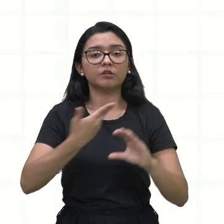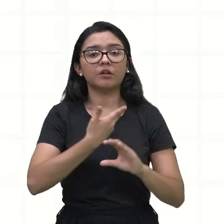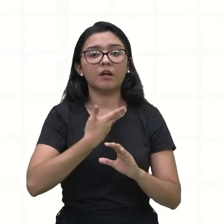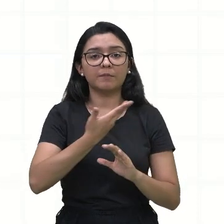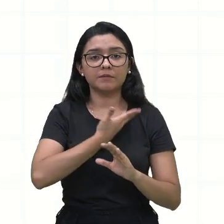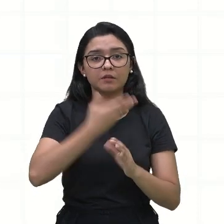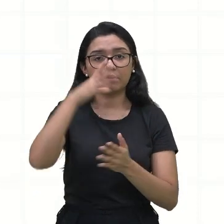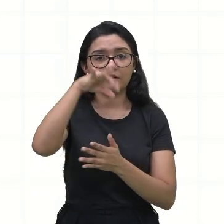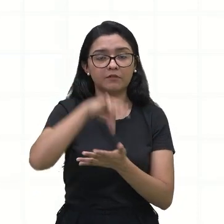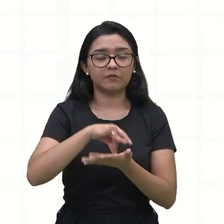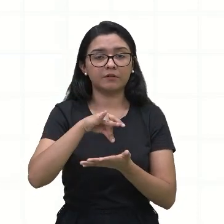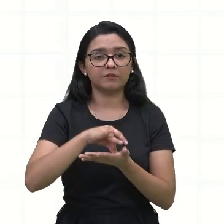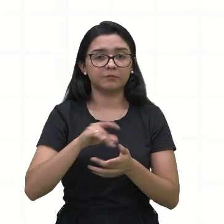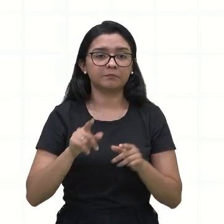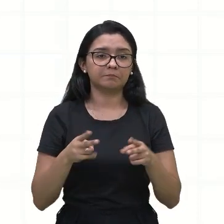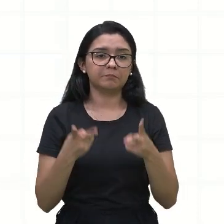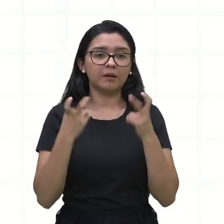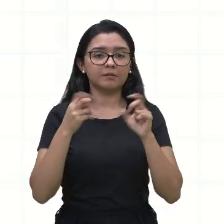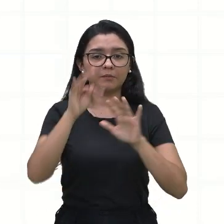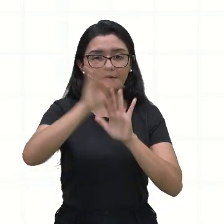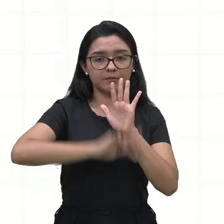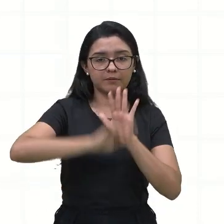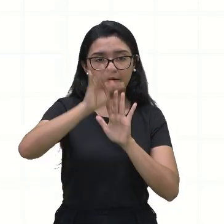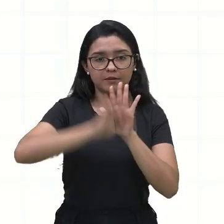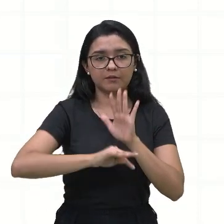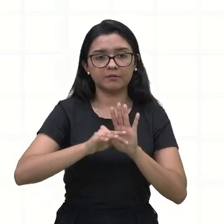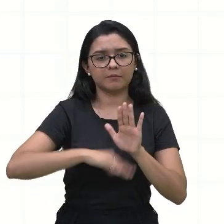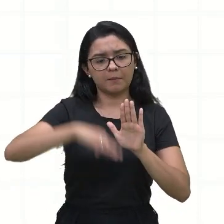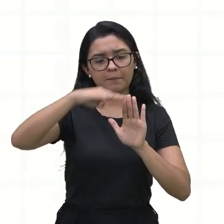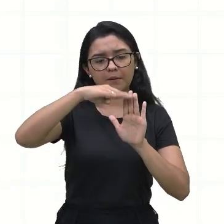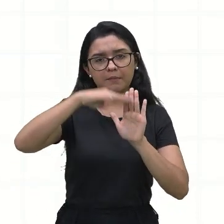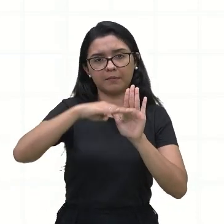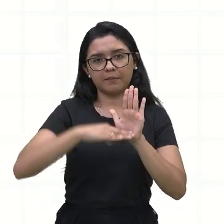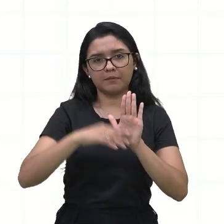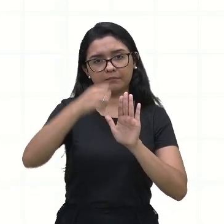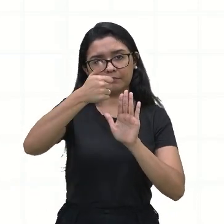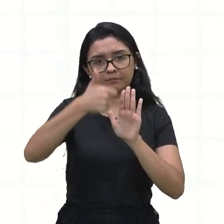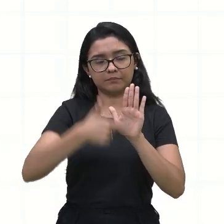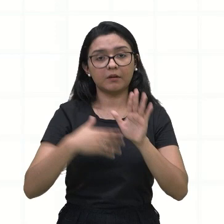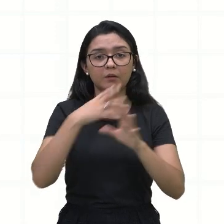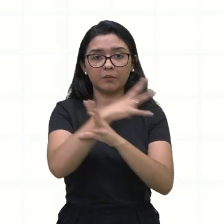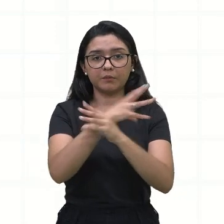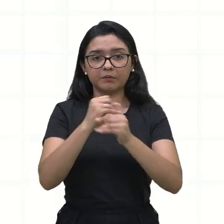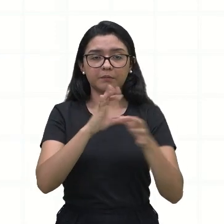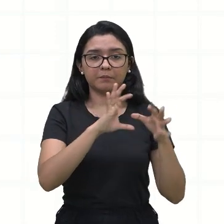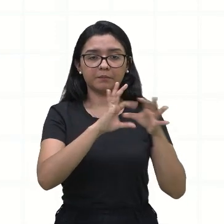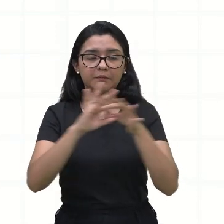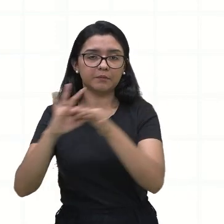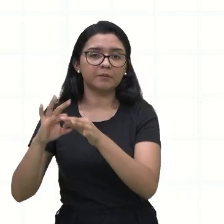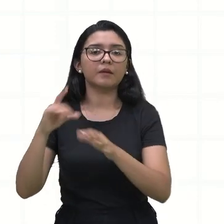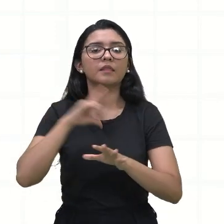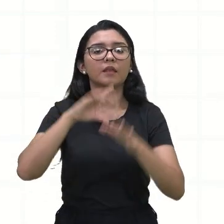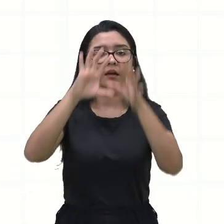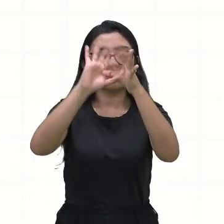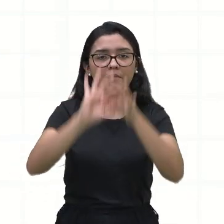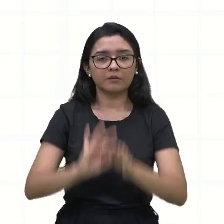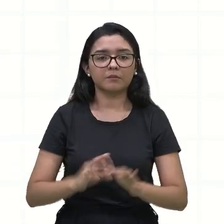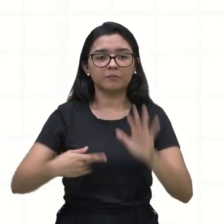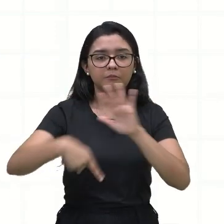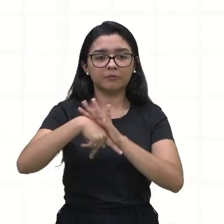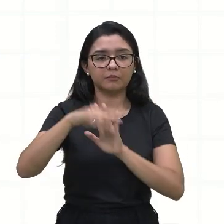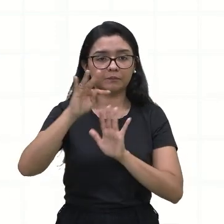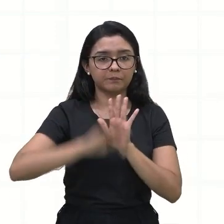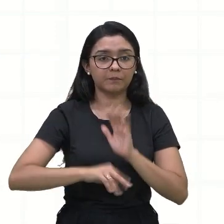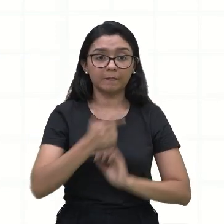amizades. Então, note aí que o texto ele vai se compondo com esses conectivos, que vão trazendo coesão ao texto. Olha só,